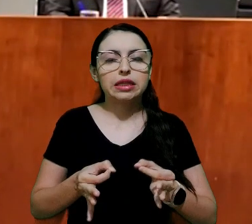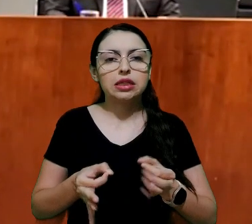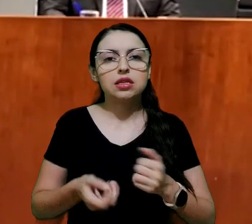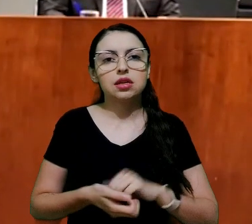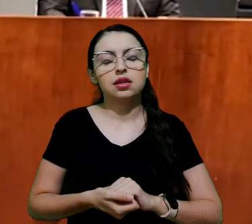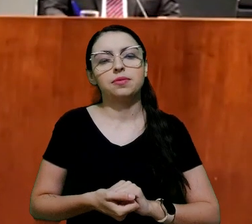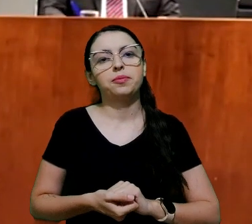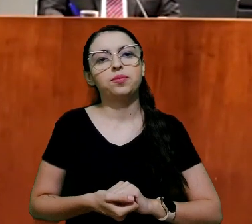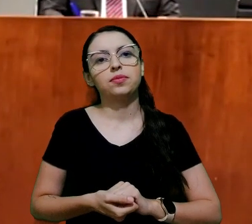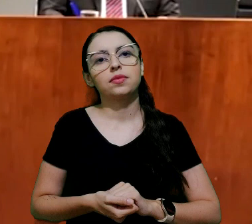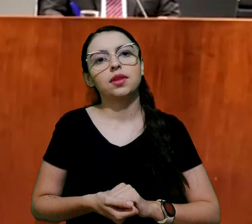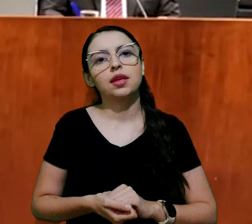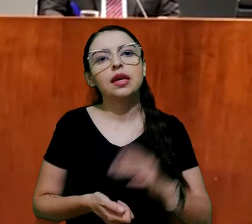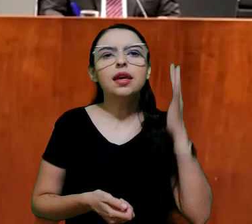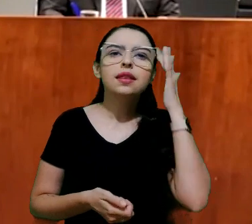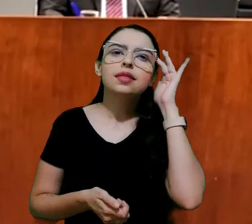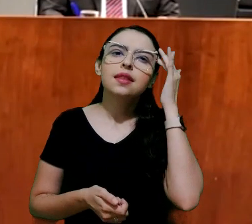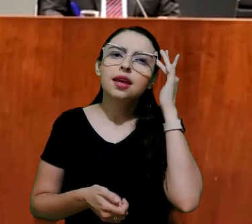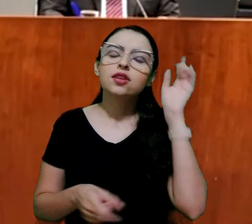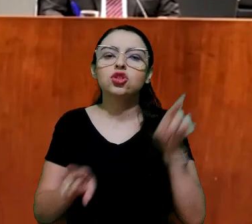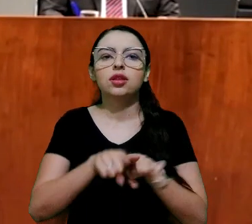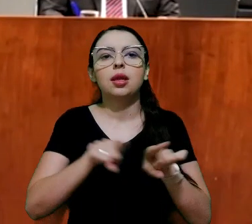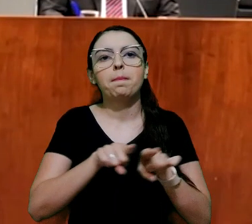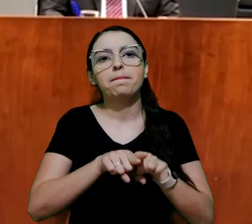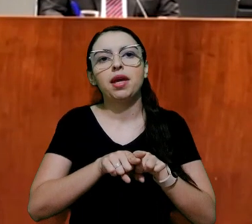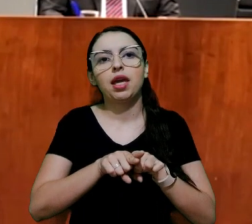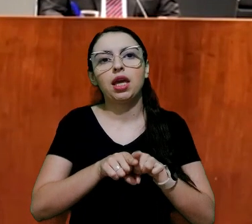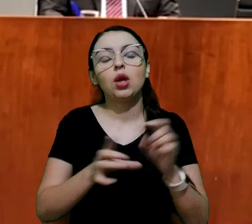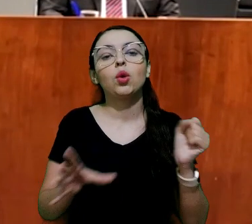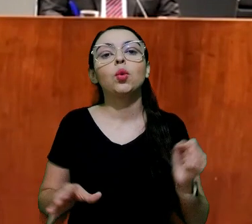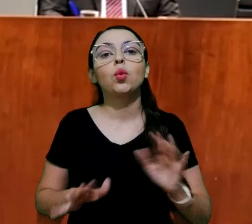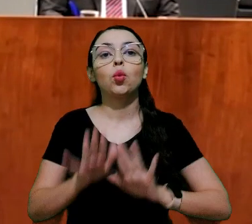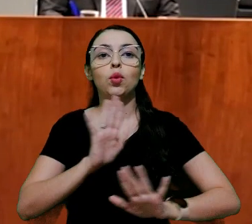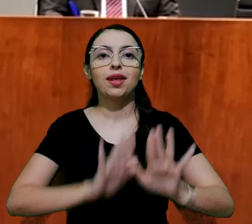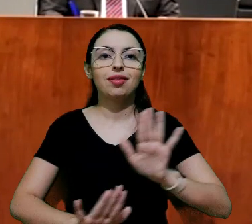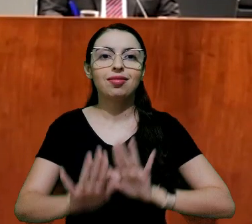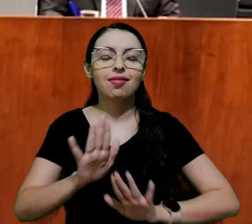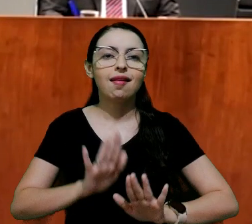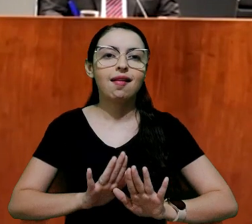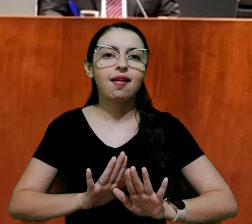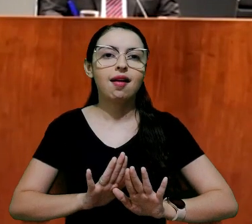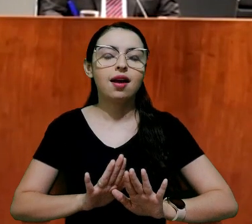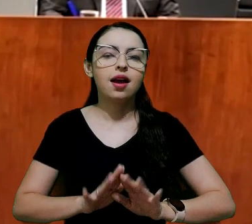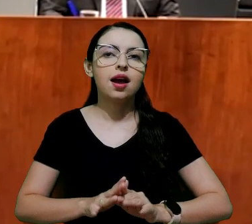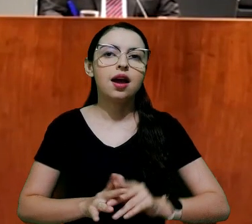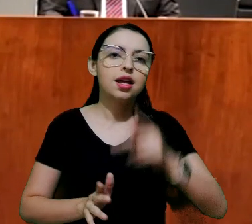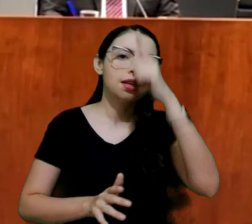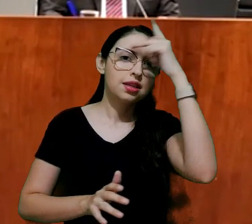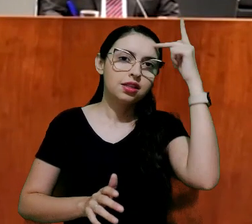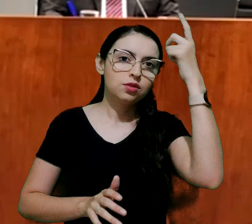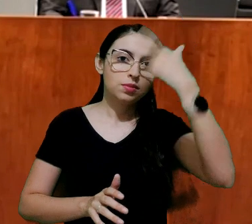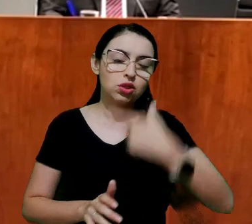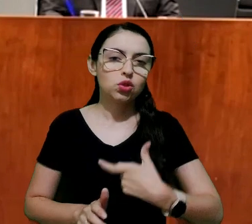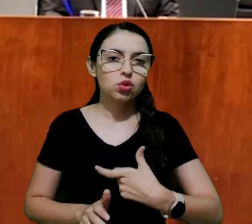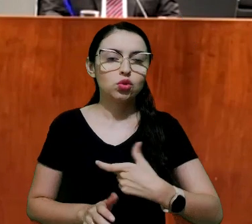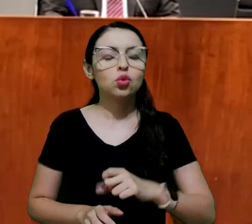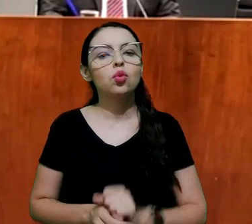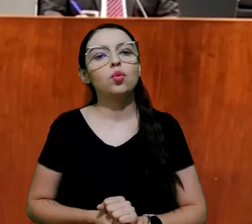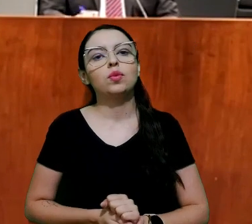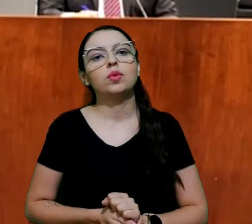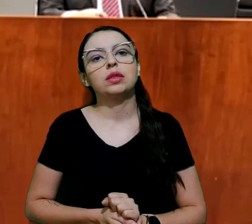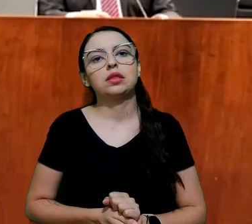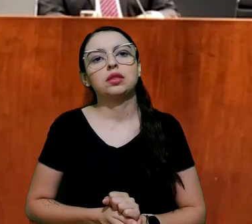compreende também preservar a estrutura pessoal de cada um de nós e a nossa